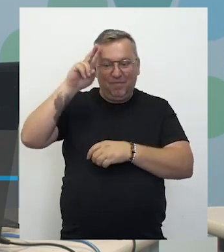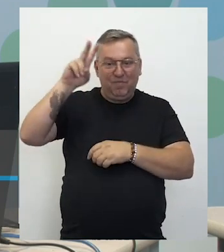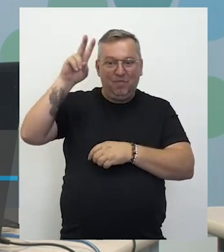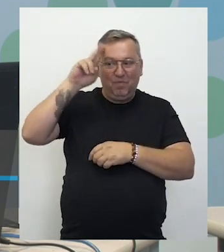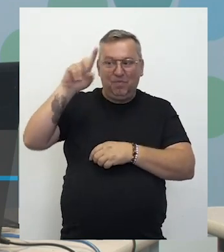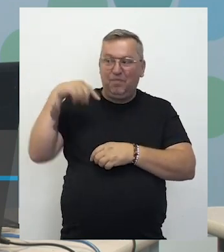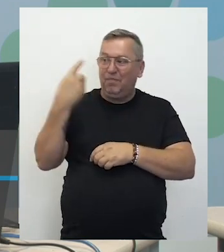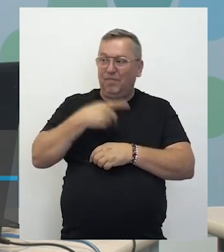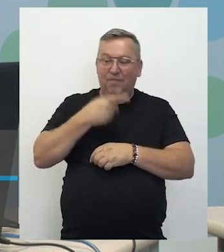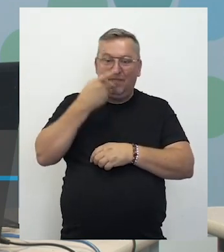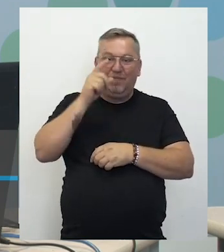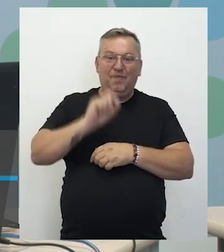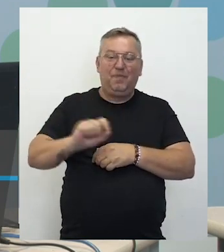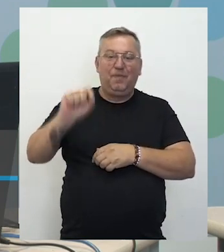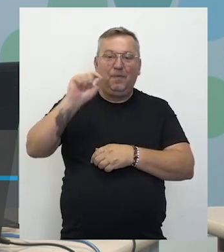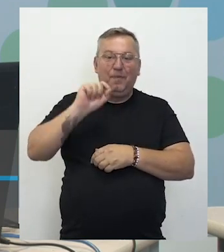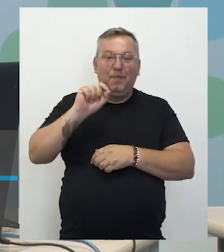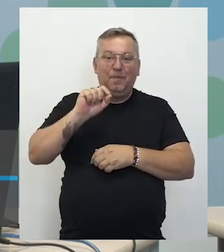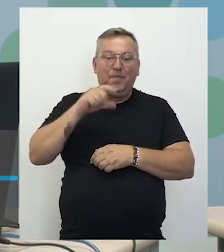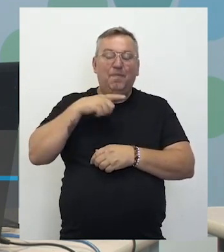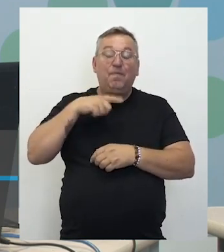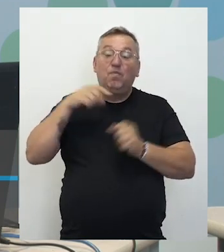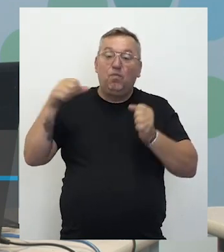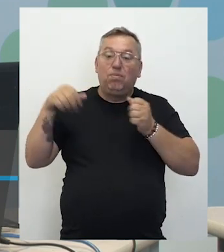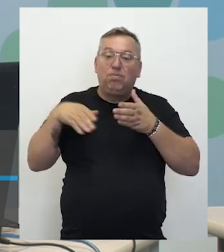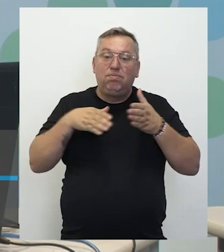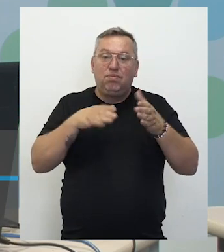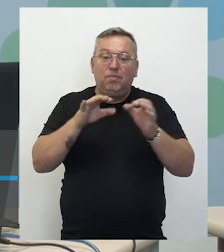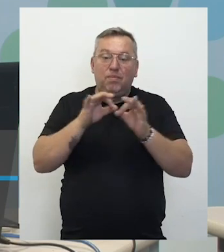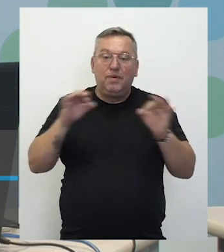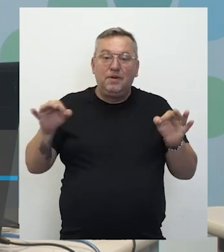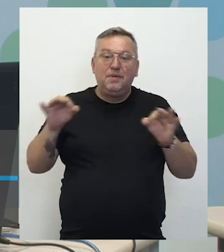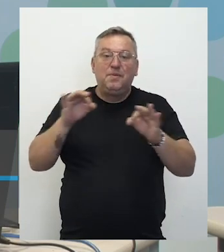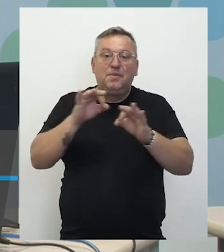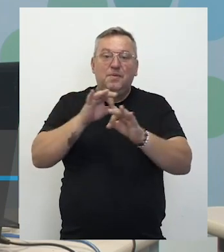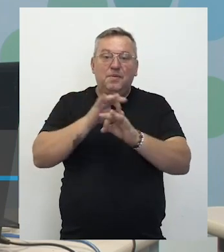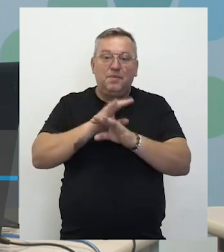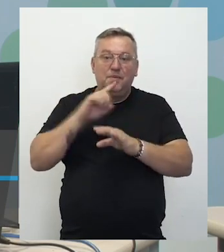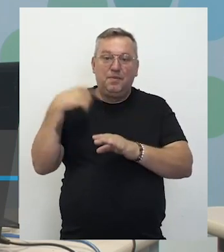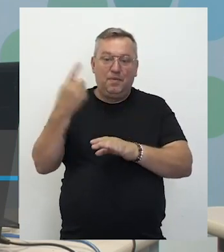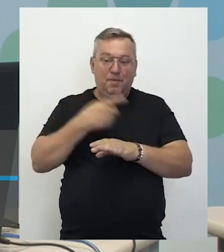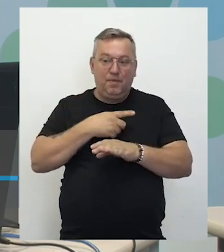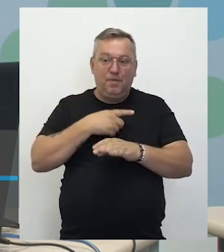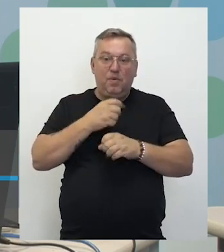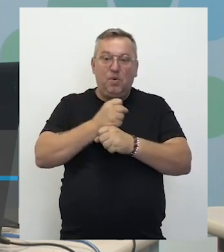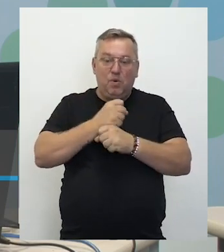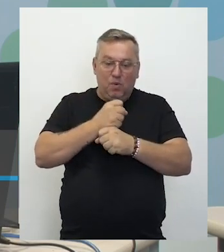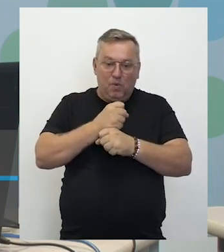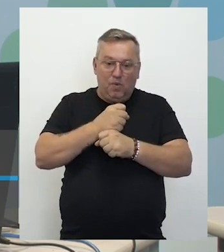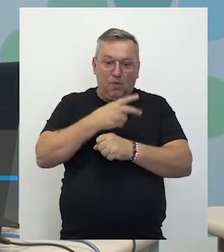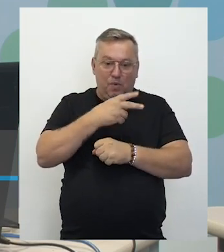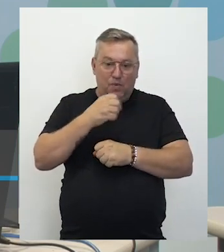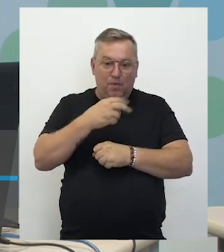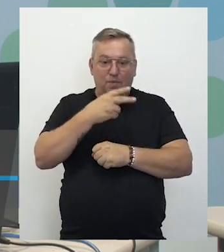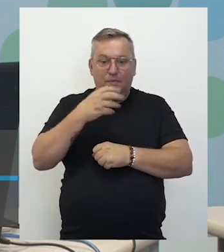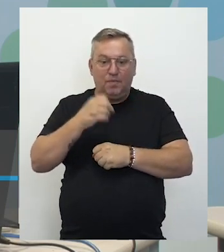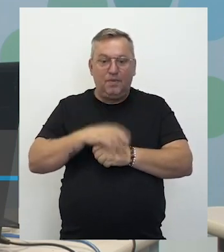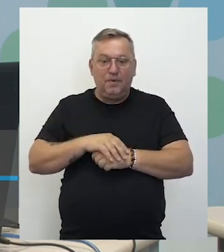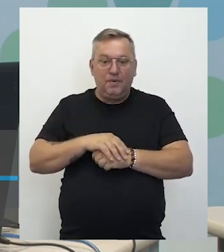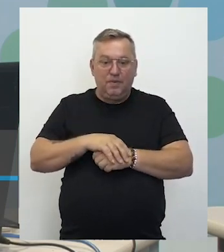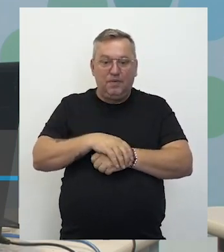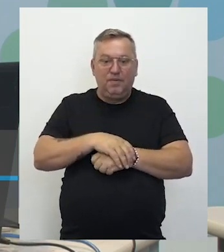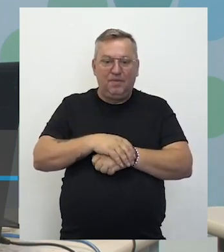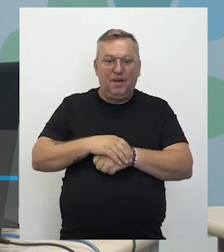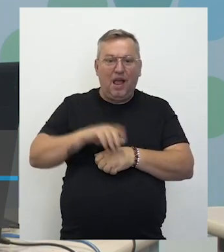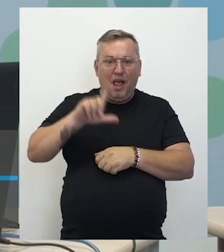Nós estamos fazendo aí, nós estamos caminhando para a finalização do nosso ano. Vou até usar um termo ano letivo,